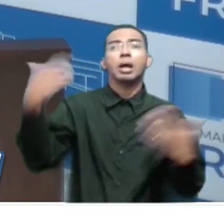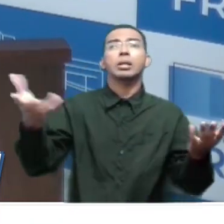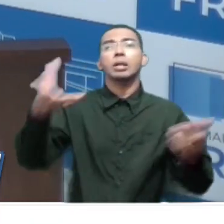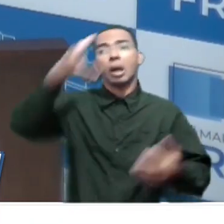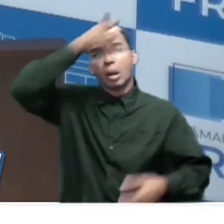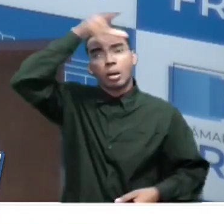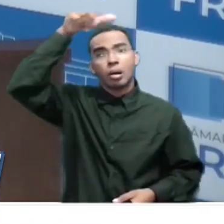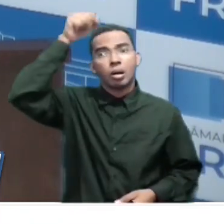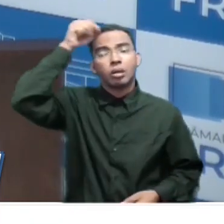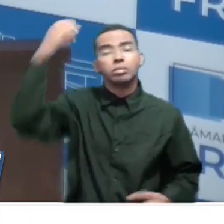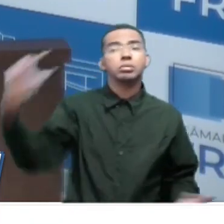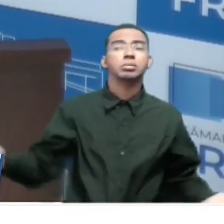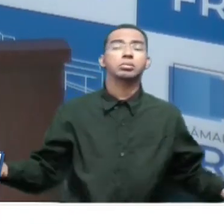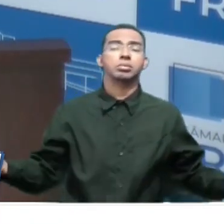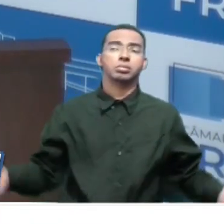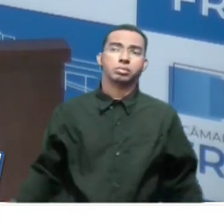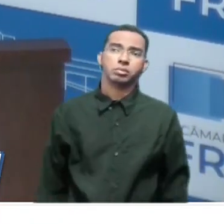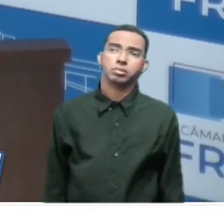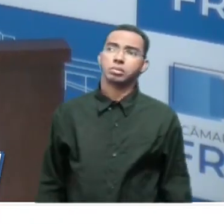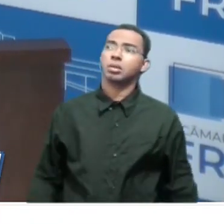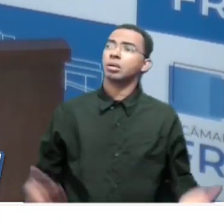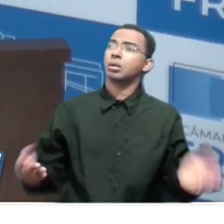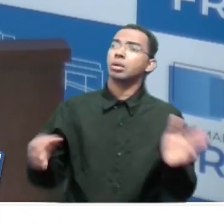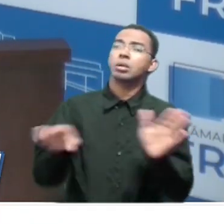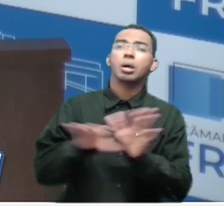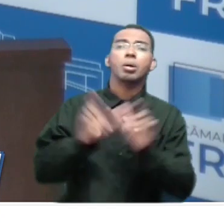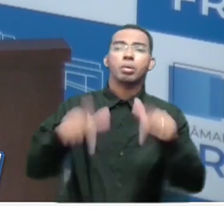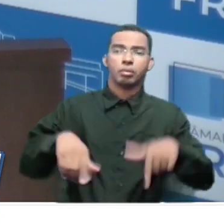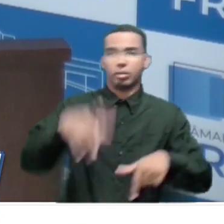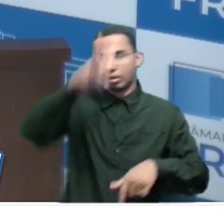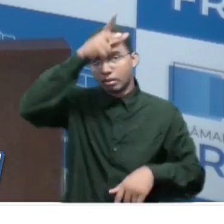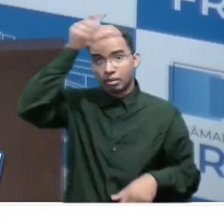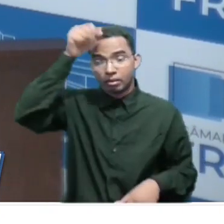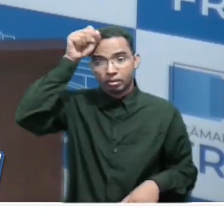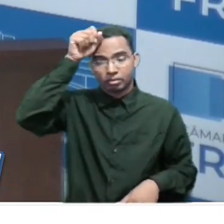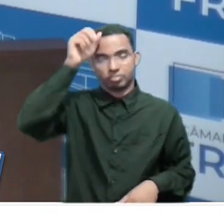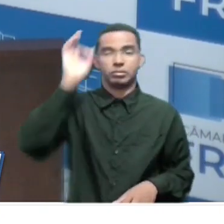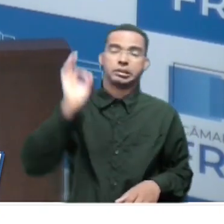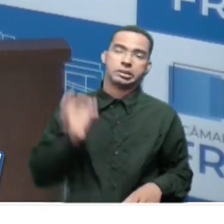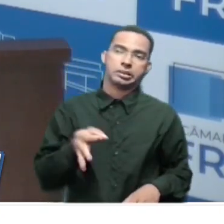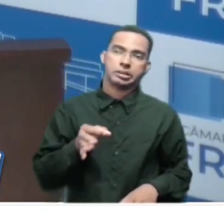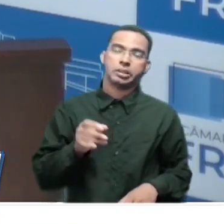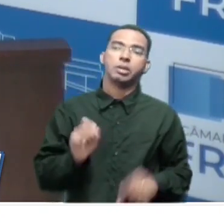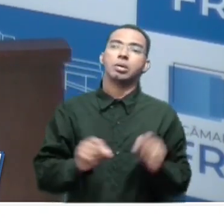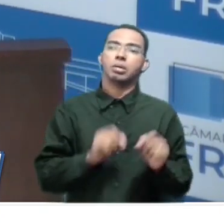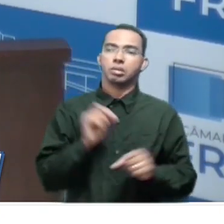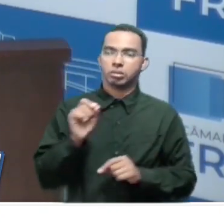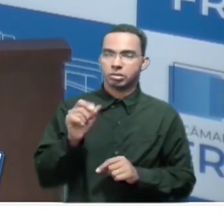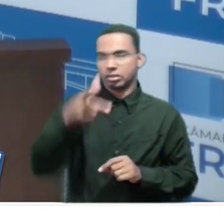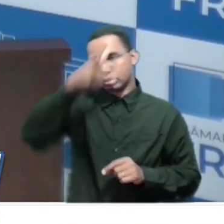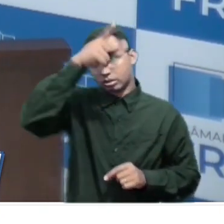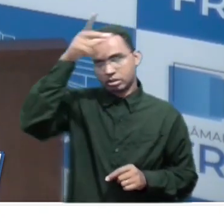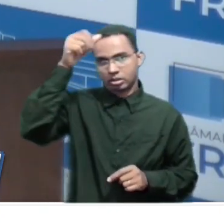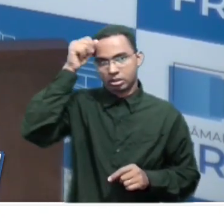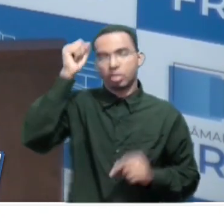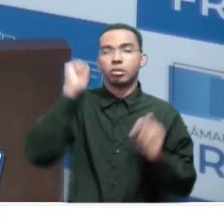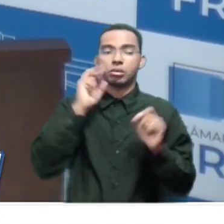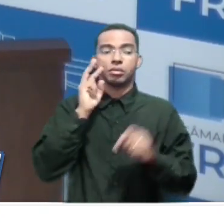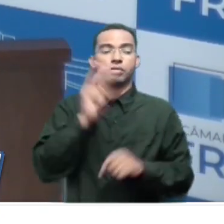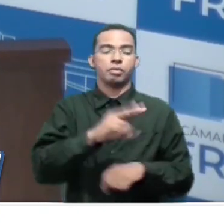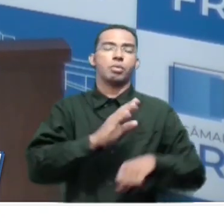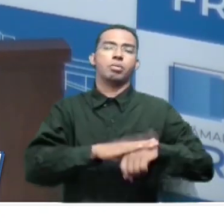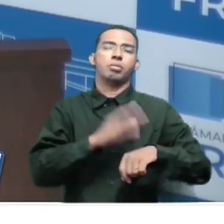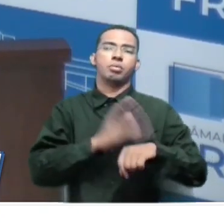prefeito? Chame o prefeito aqui, certamente, para que o prefeito pudesse ver a situação.